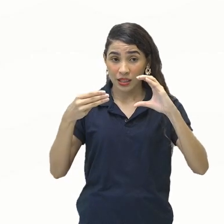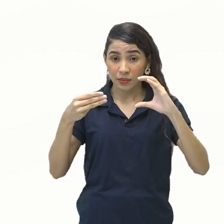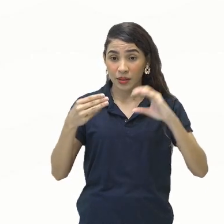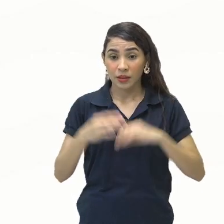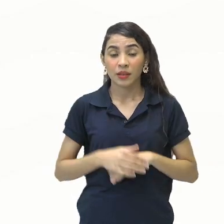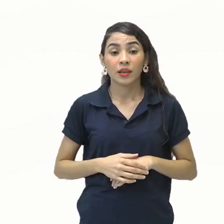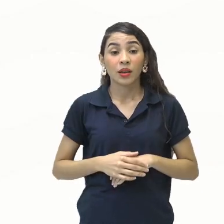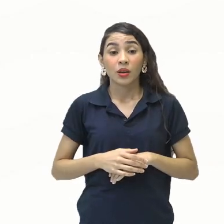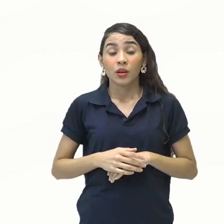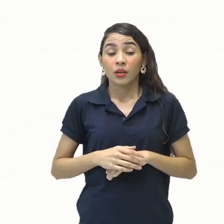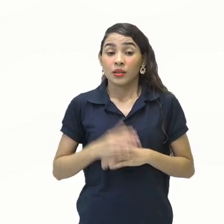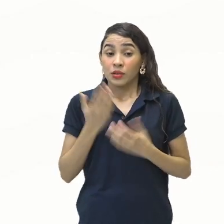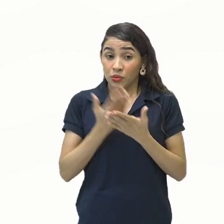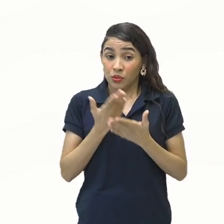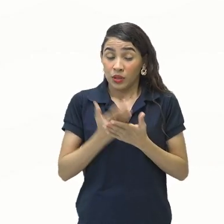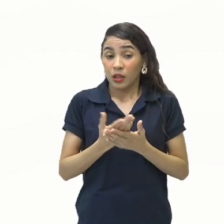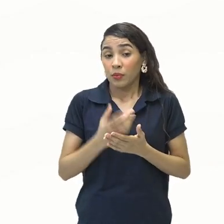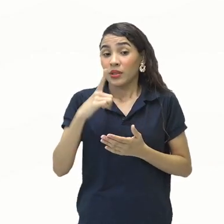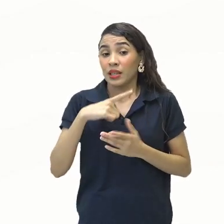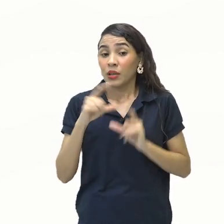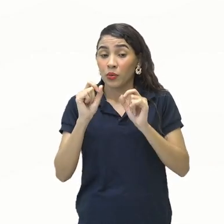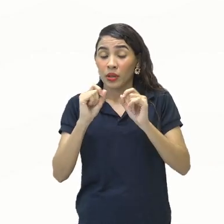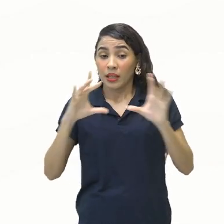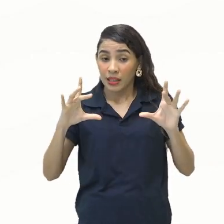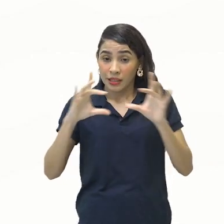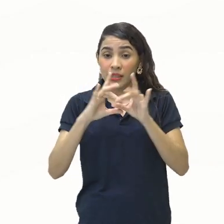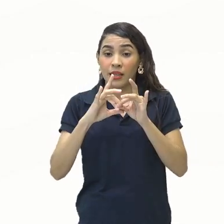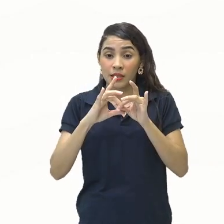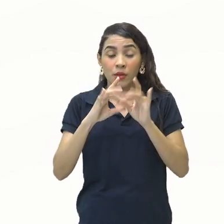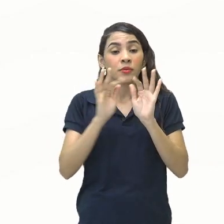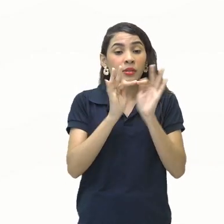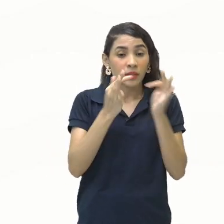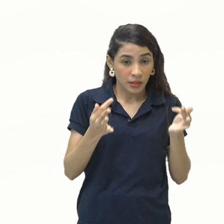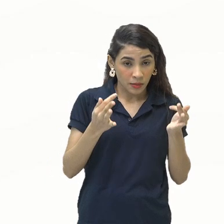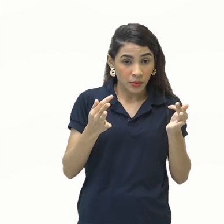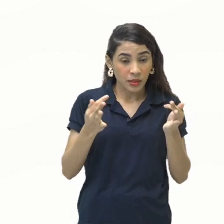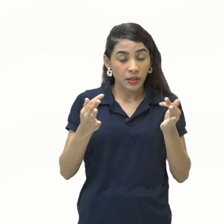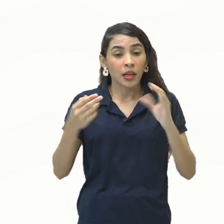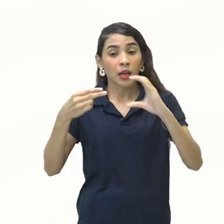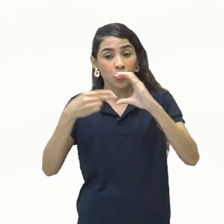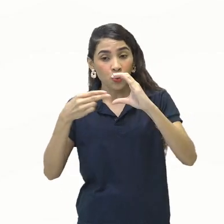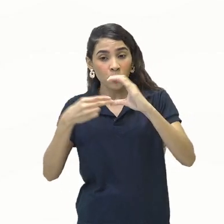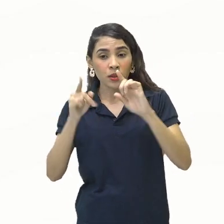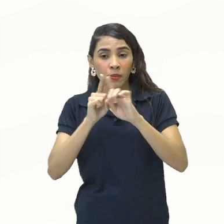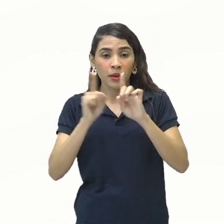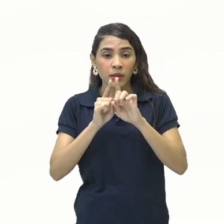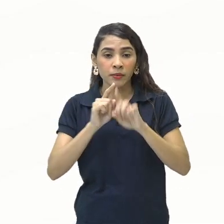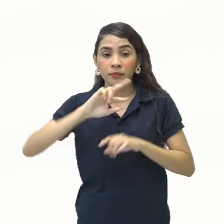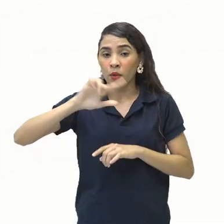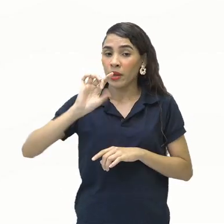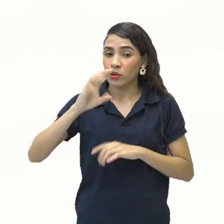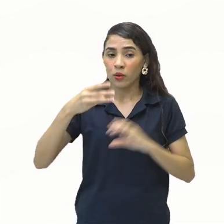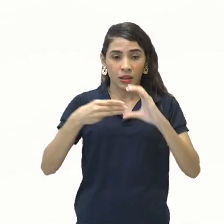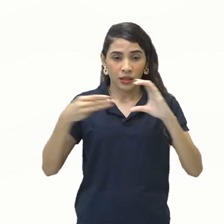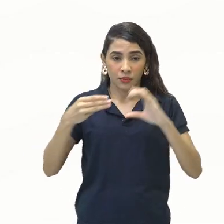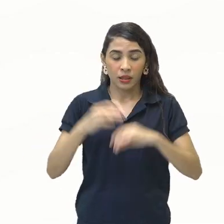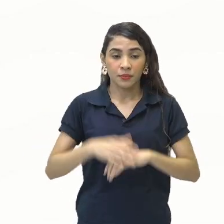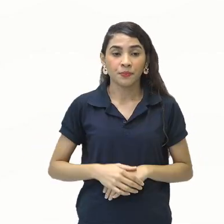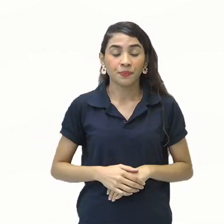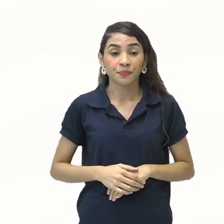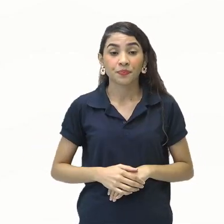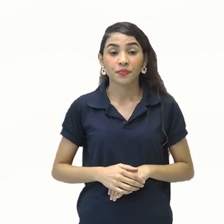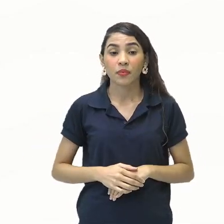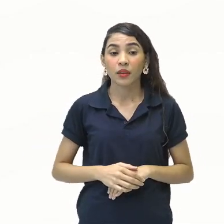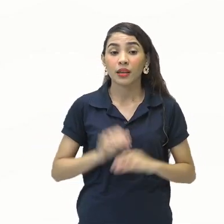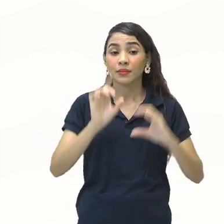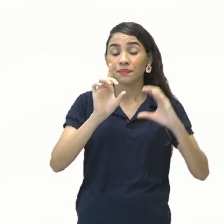de ver que nós temos ligações simples e duplas, então não é somente tripla. Aí